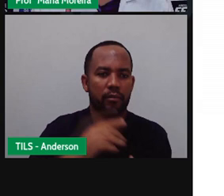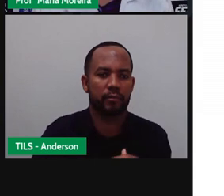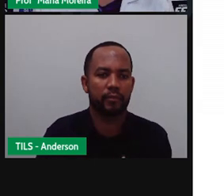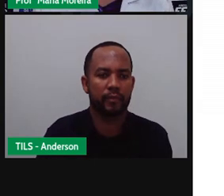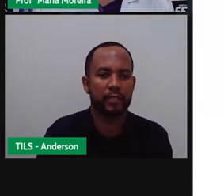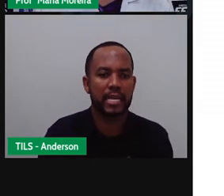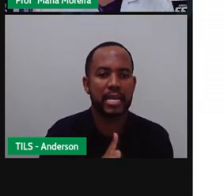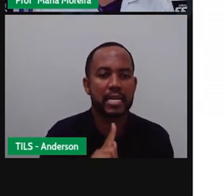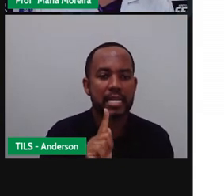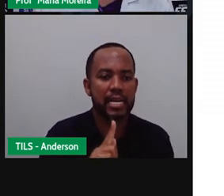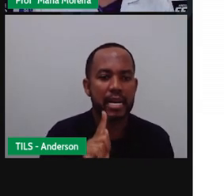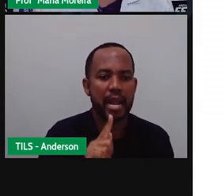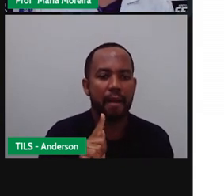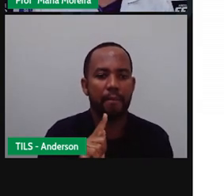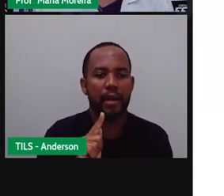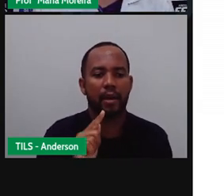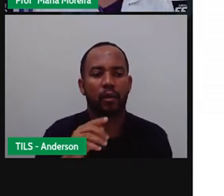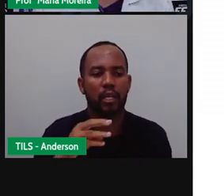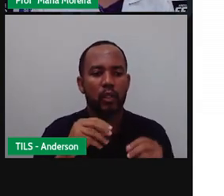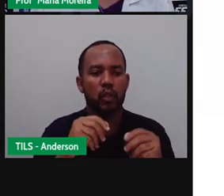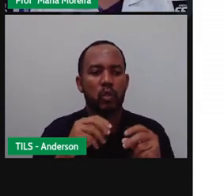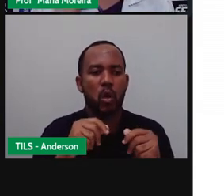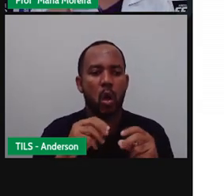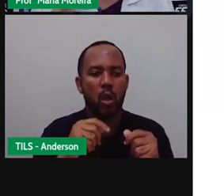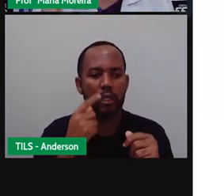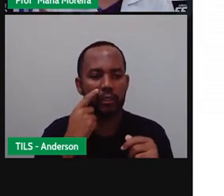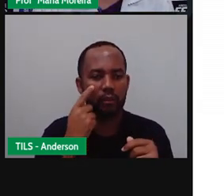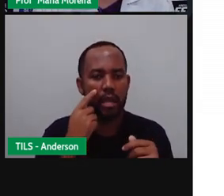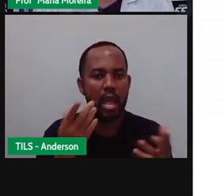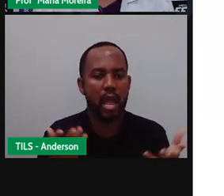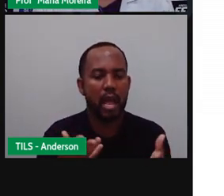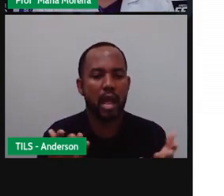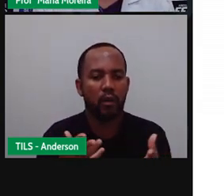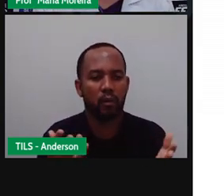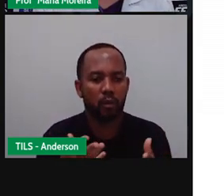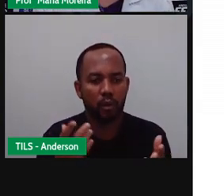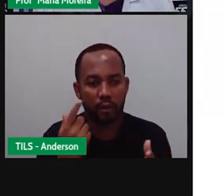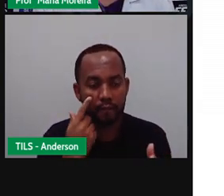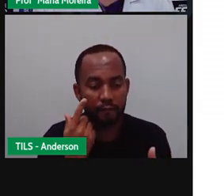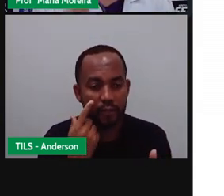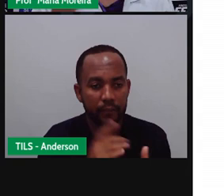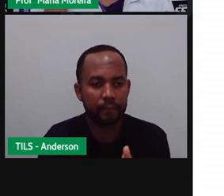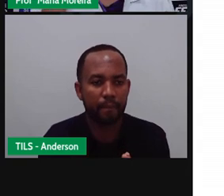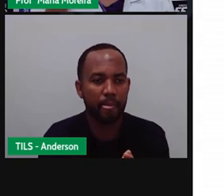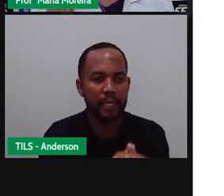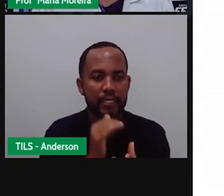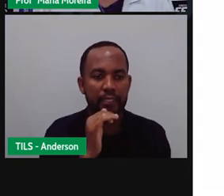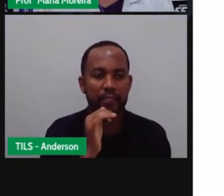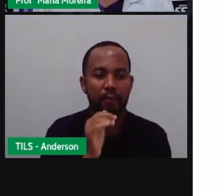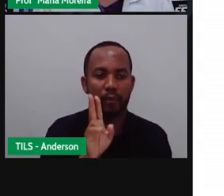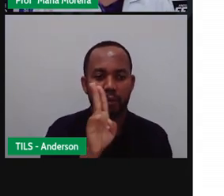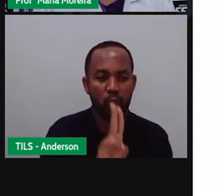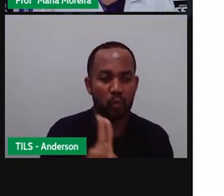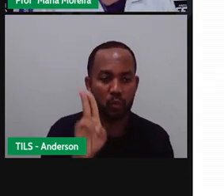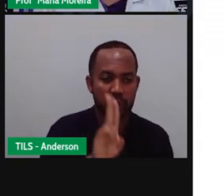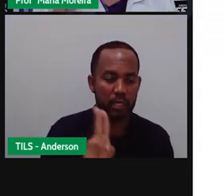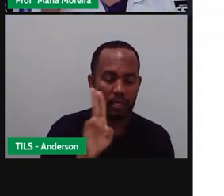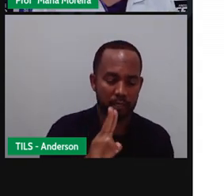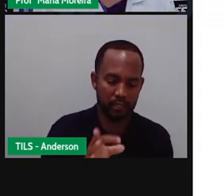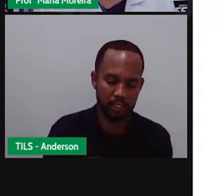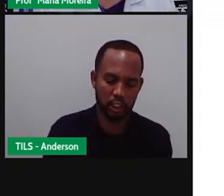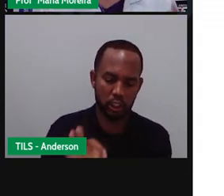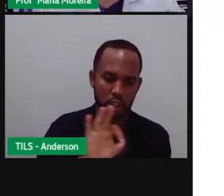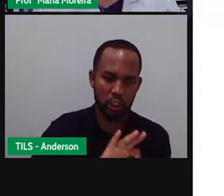sólidas. Lembram desse conteúdo? Pois é, a gente está fazendo uma retomada aqui agora. Quando a gente usa a xícara, Ah,